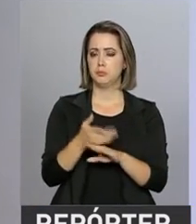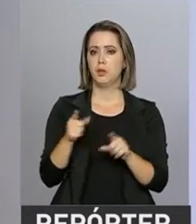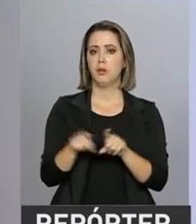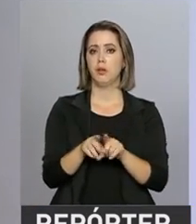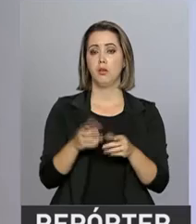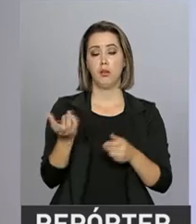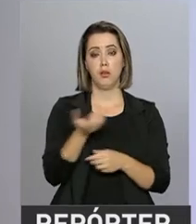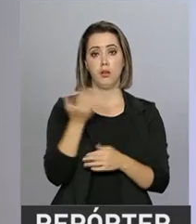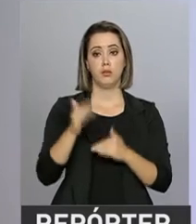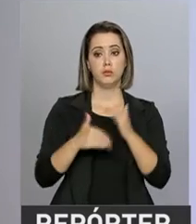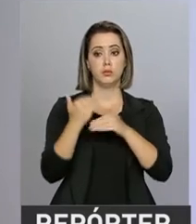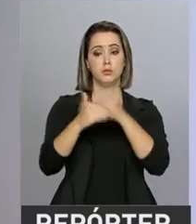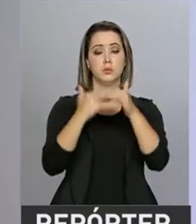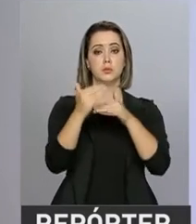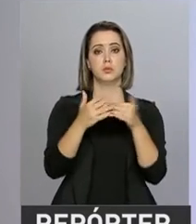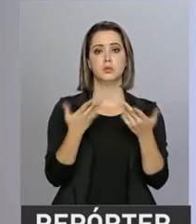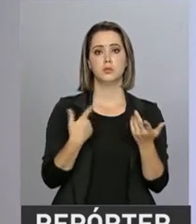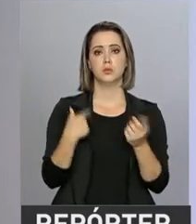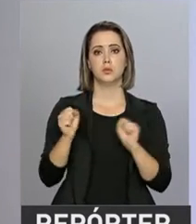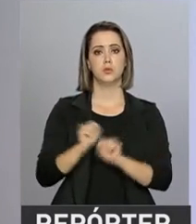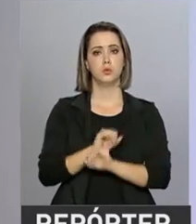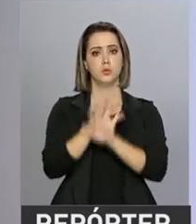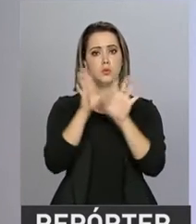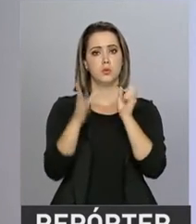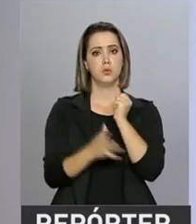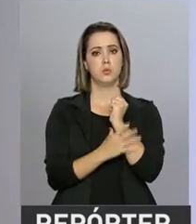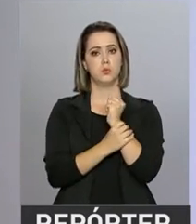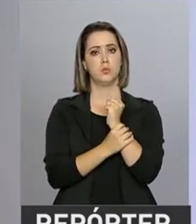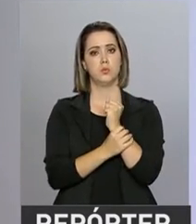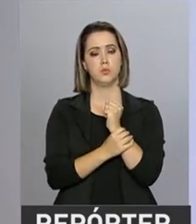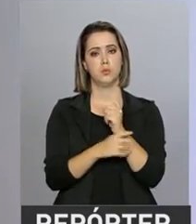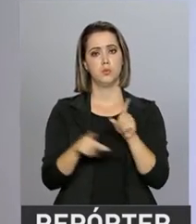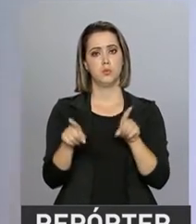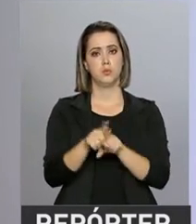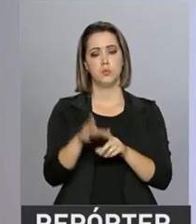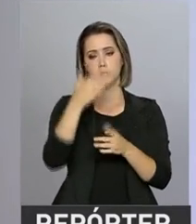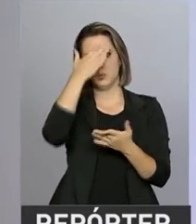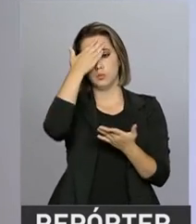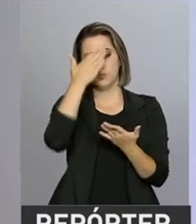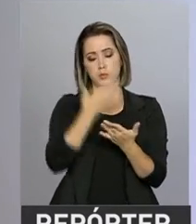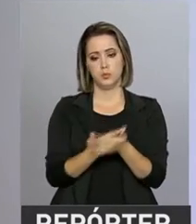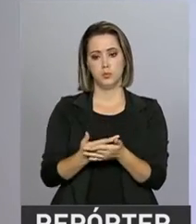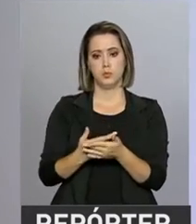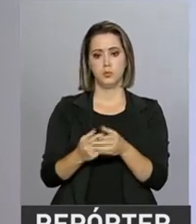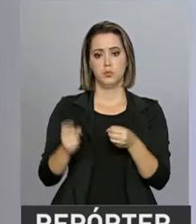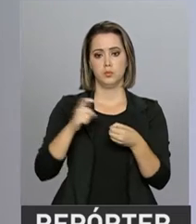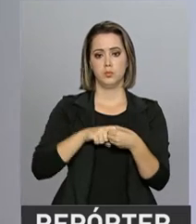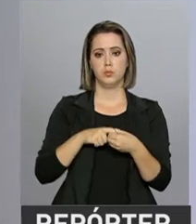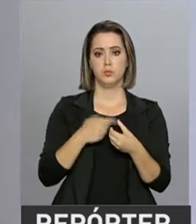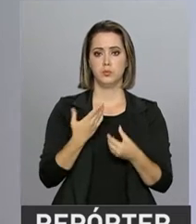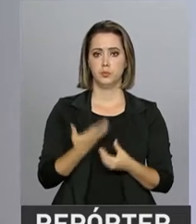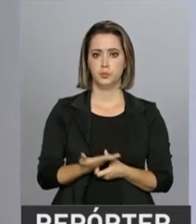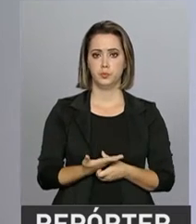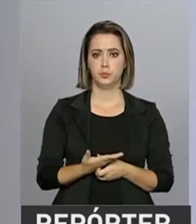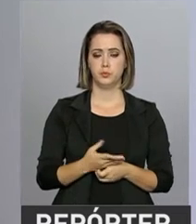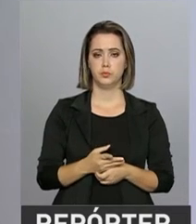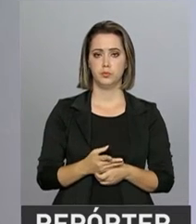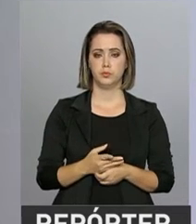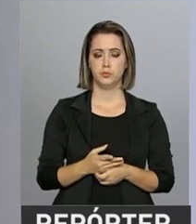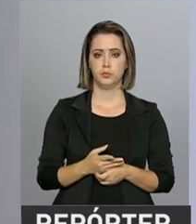desenvolvimento de um ambiente transparente, seguro e de confiança restaurada. Apenas no